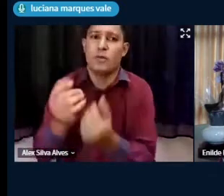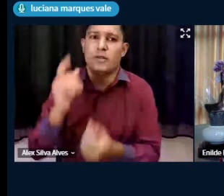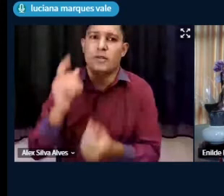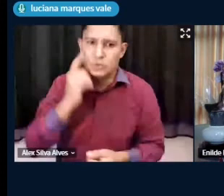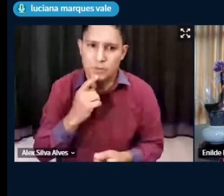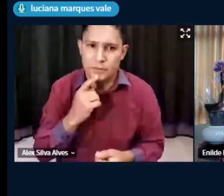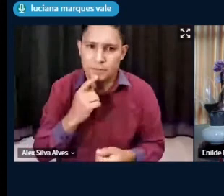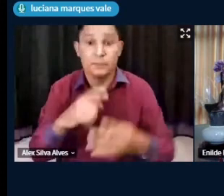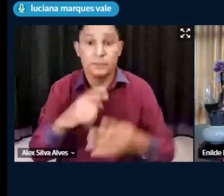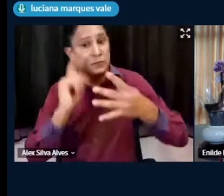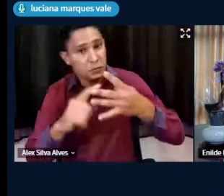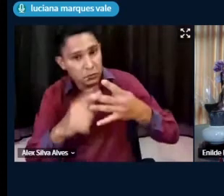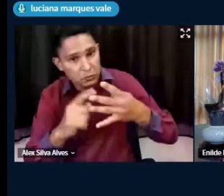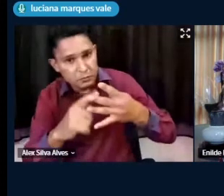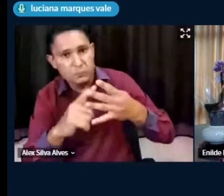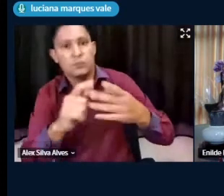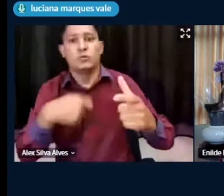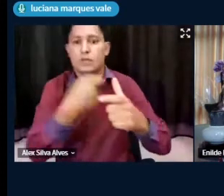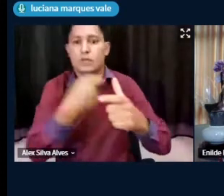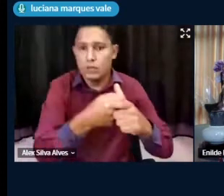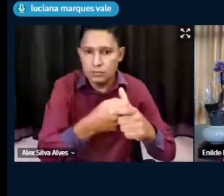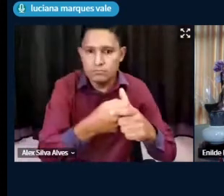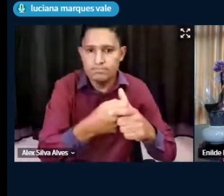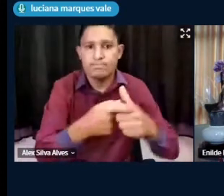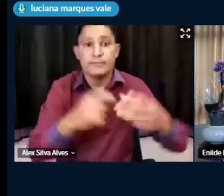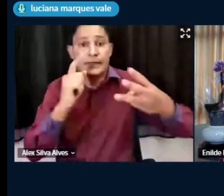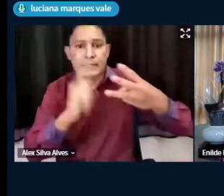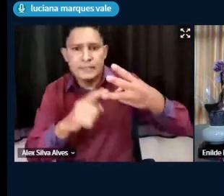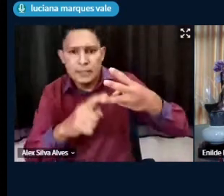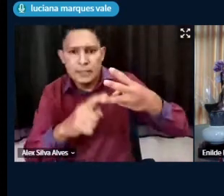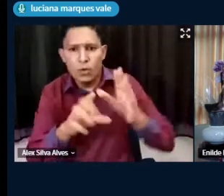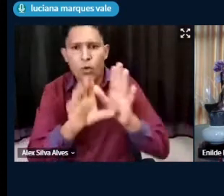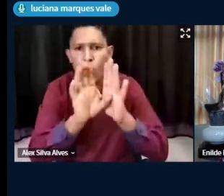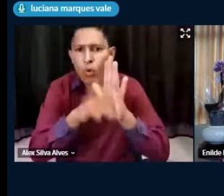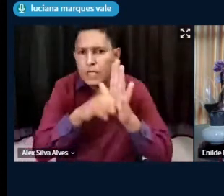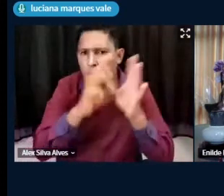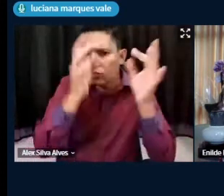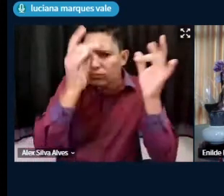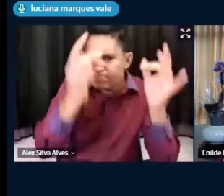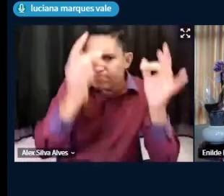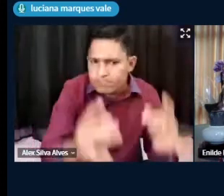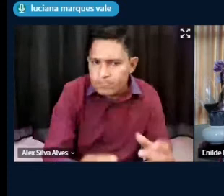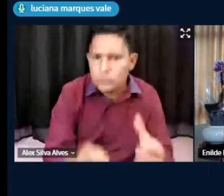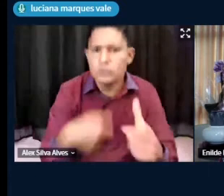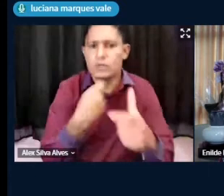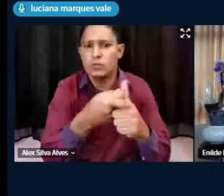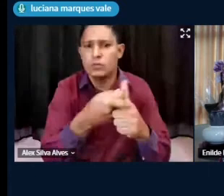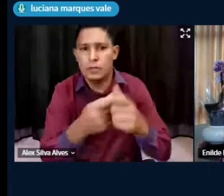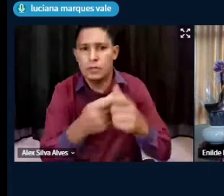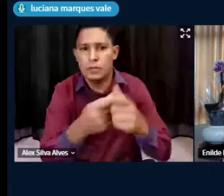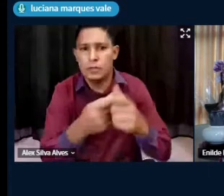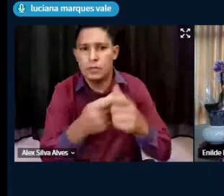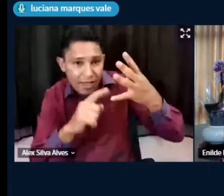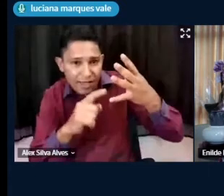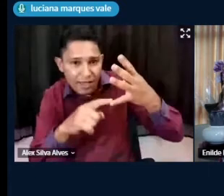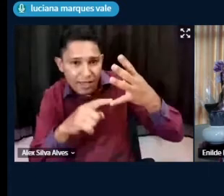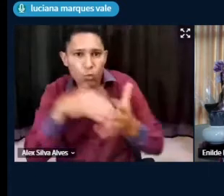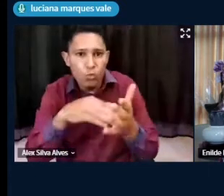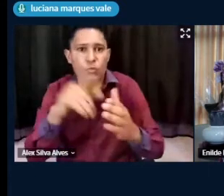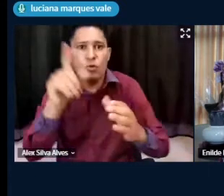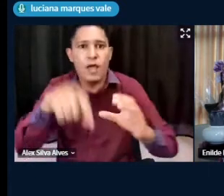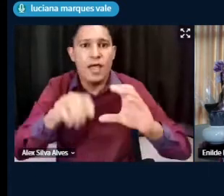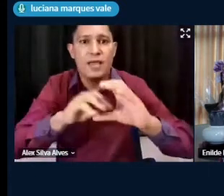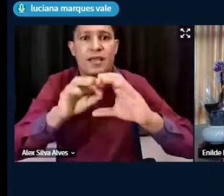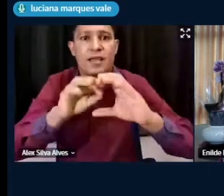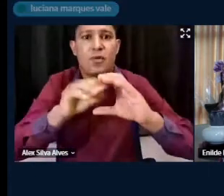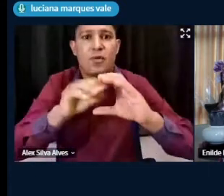que seria esse sinal para compreensão efetiva. Seguido, nós temos o sinal termo, posteriormente o